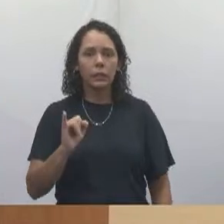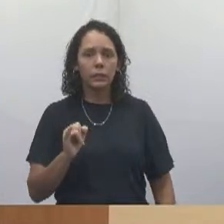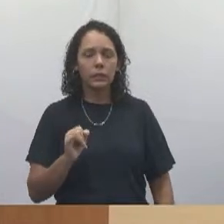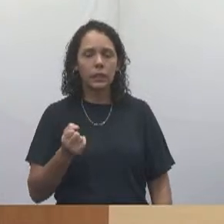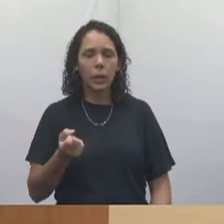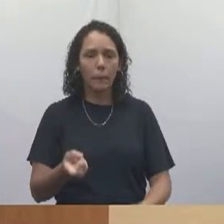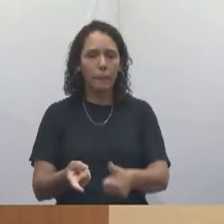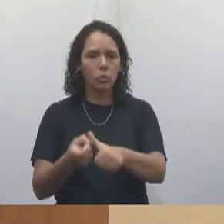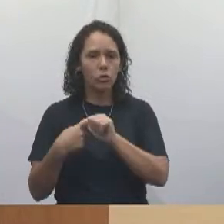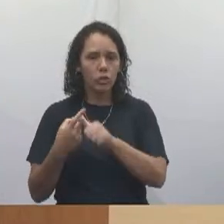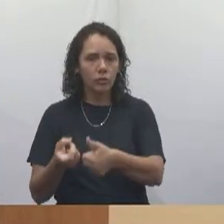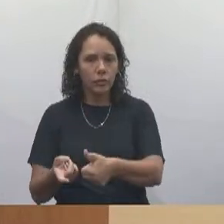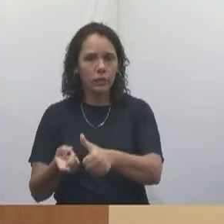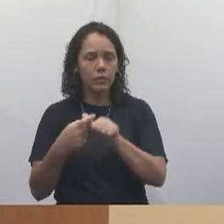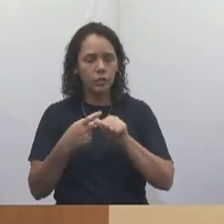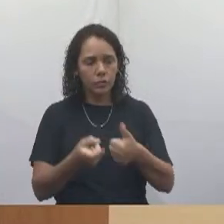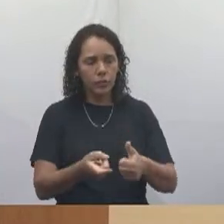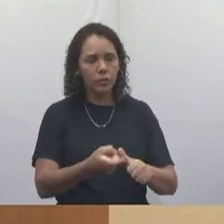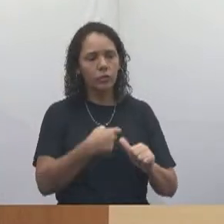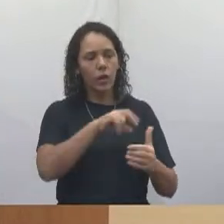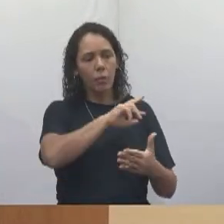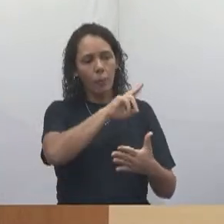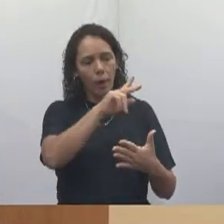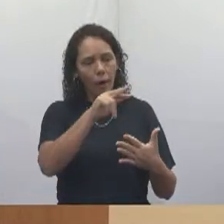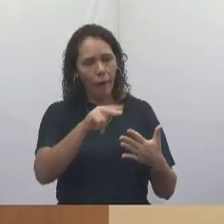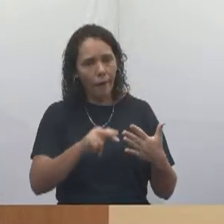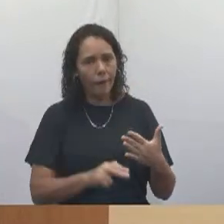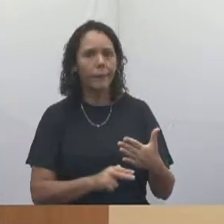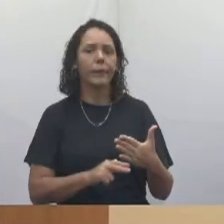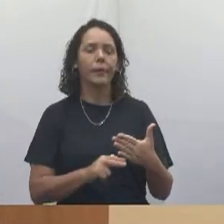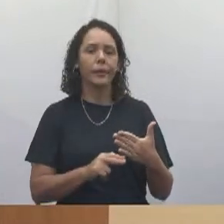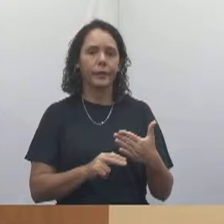atrasadas ou colocadas lá,